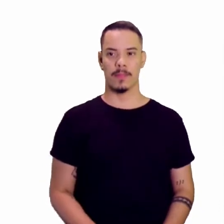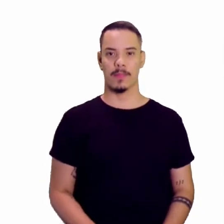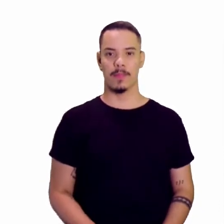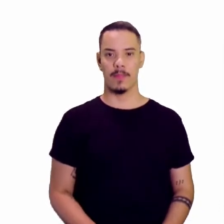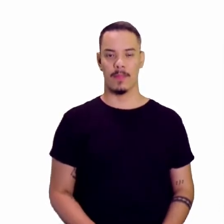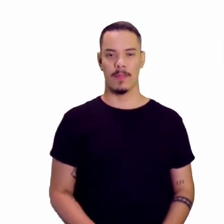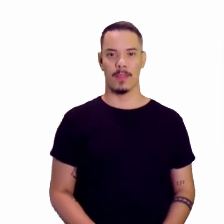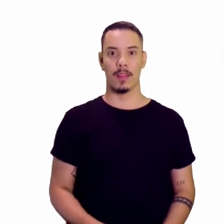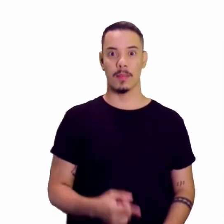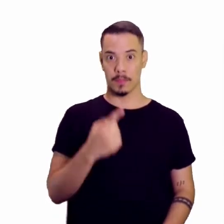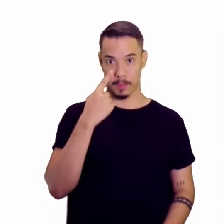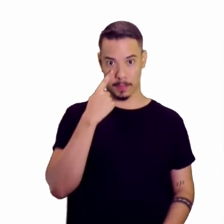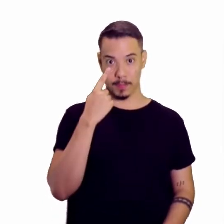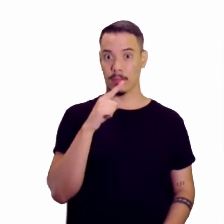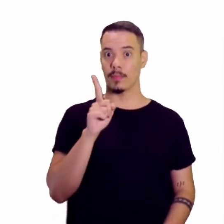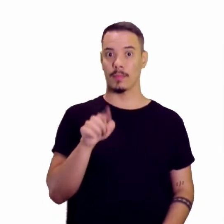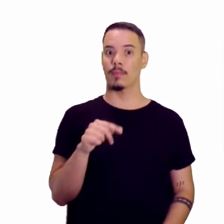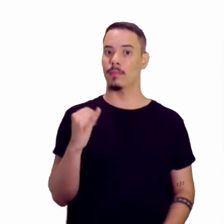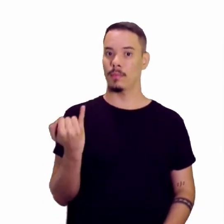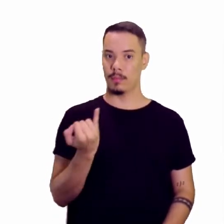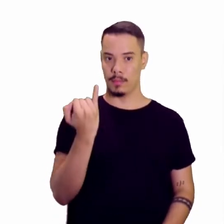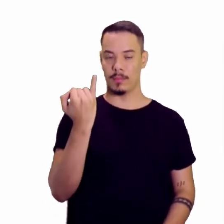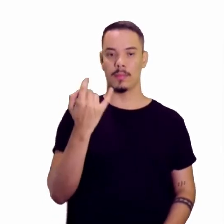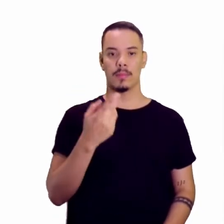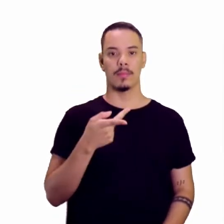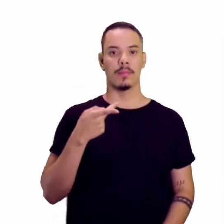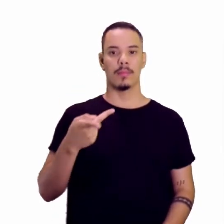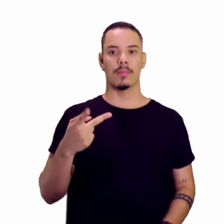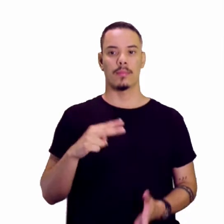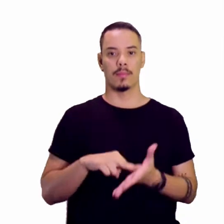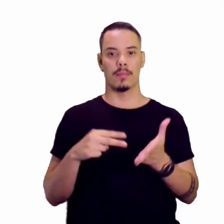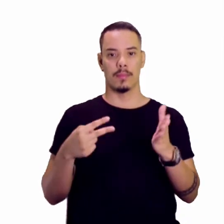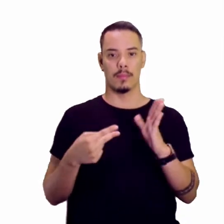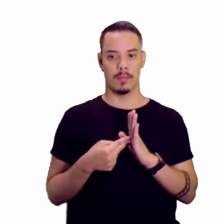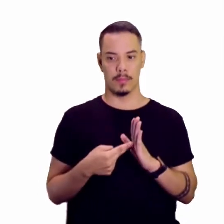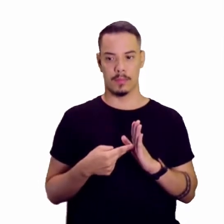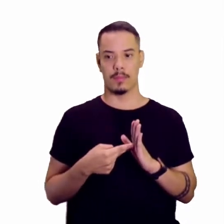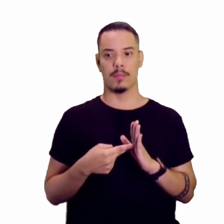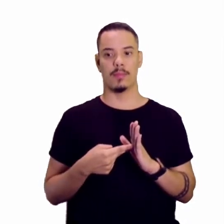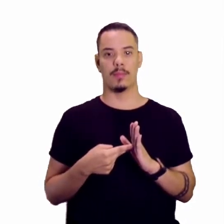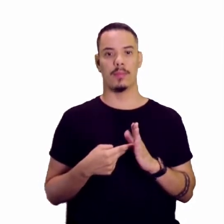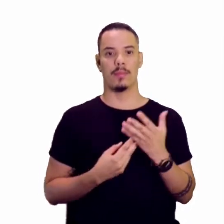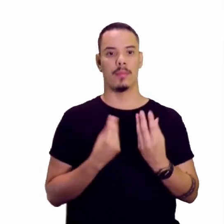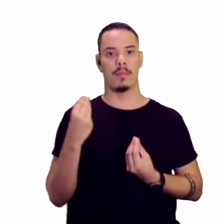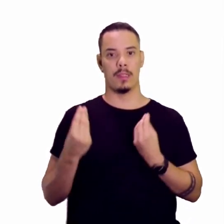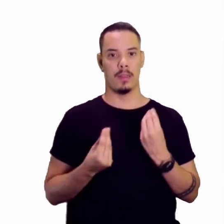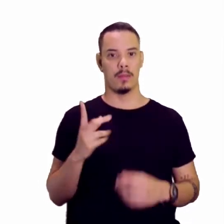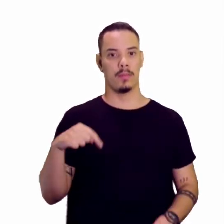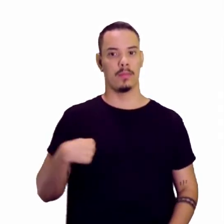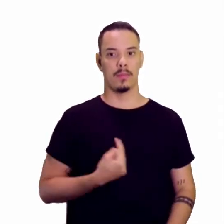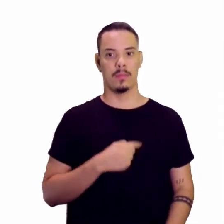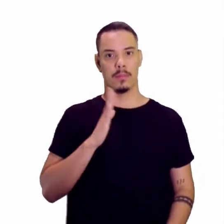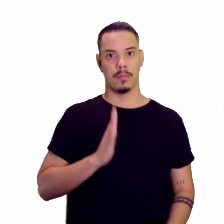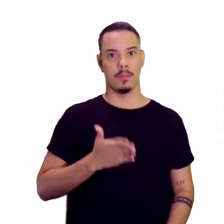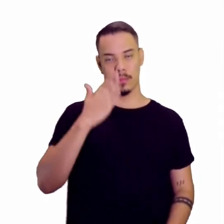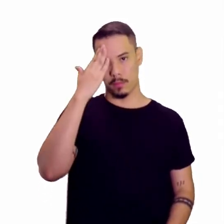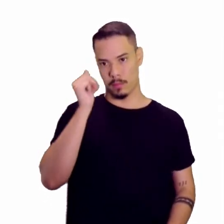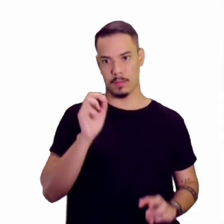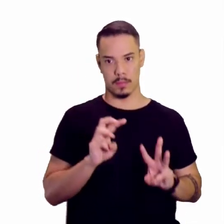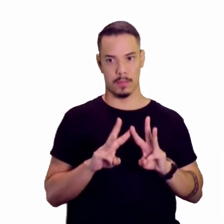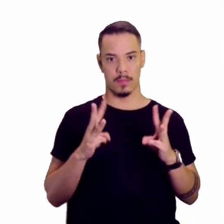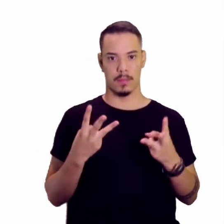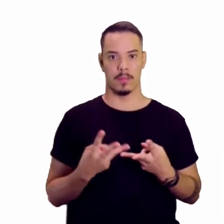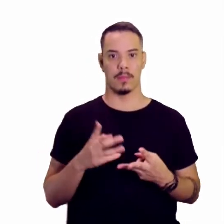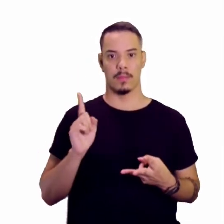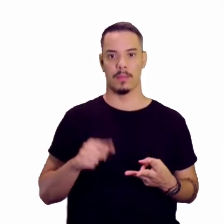desenho é importante, né? Desenho é importante, olha só, procurando o significado ali, ó. E como já sabemos, né, a massa de um corpo é uma